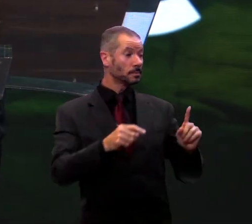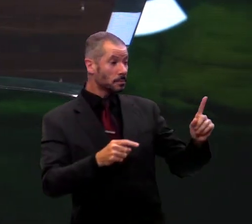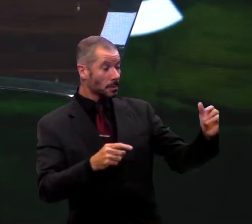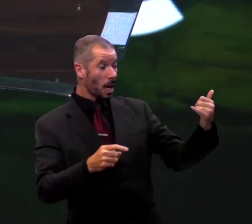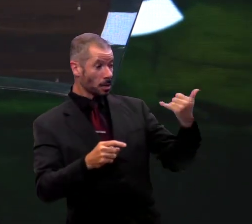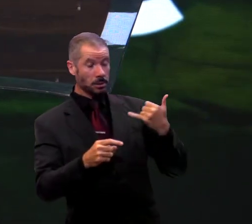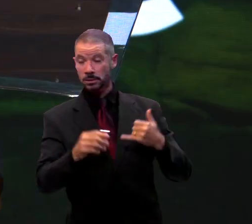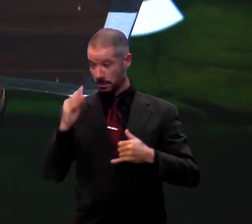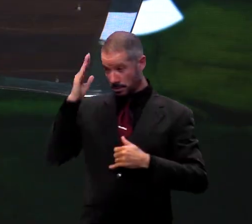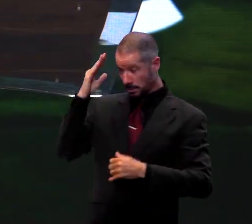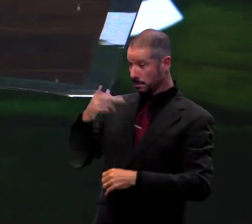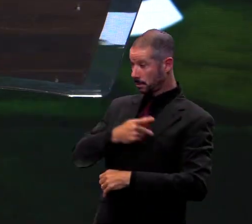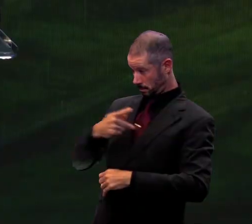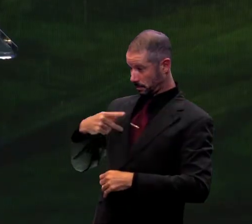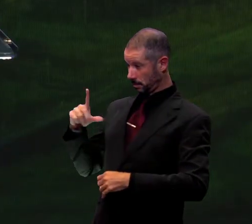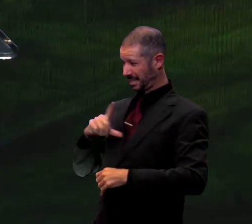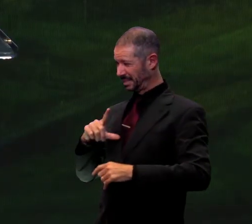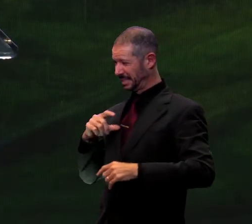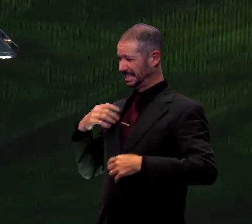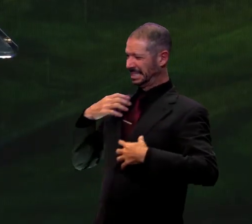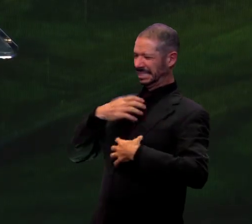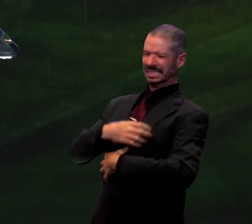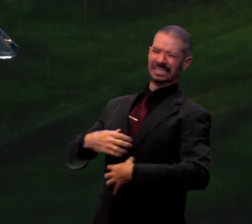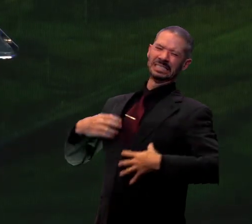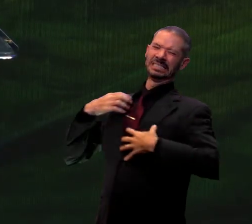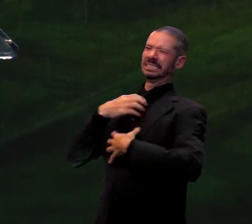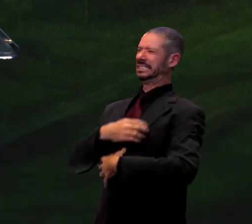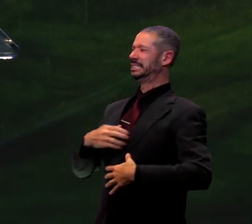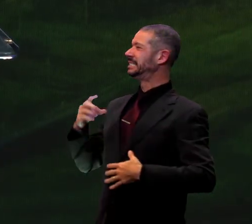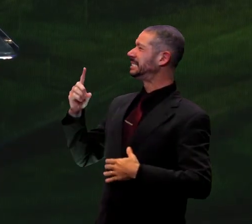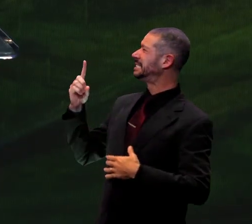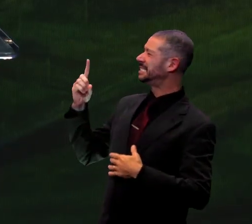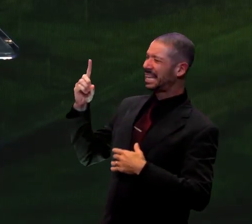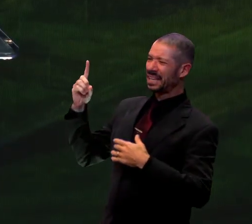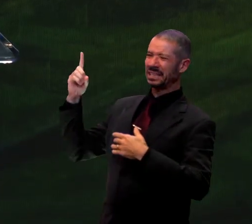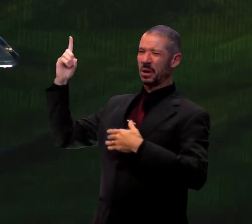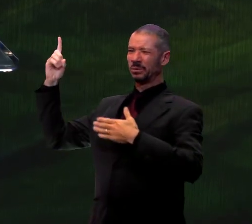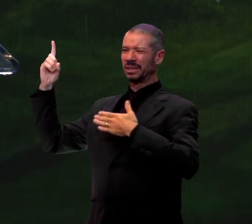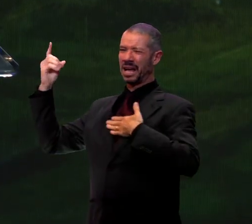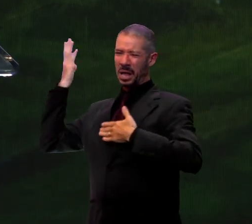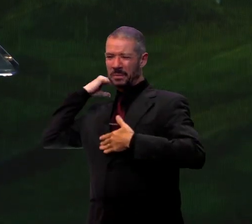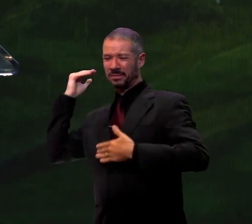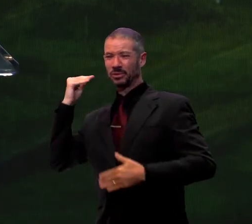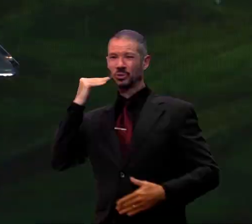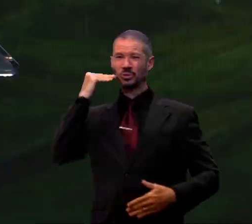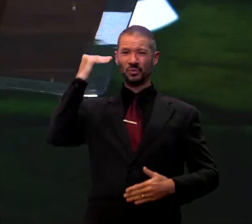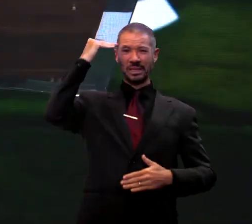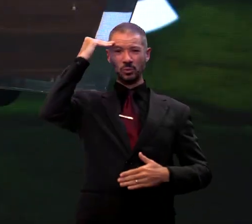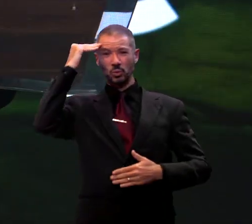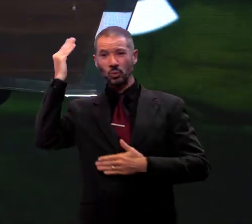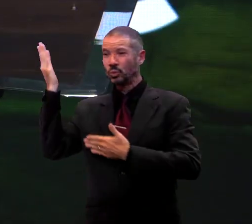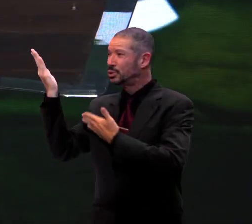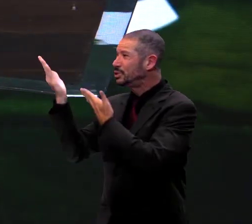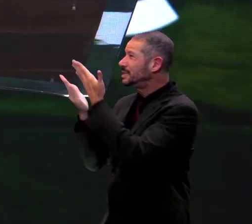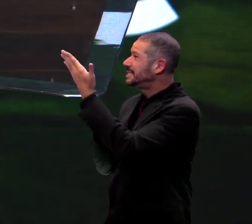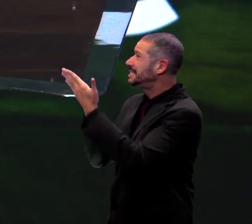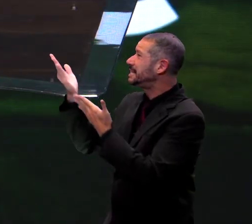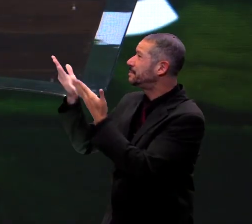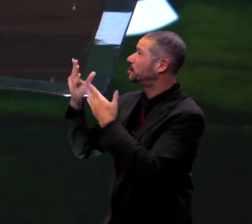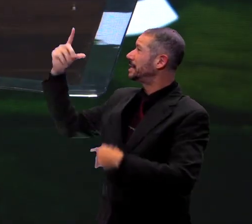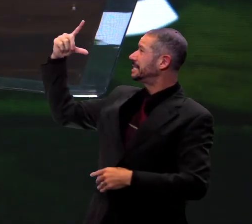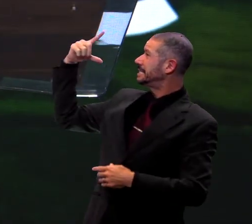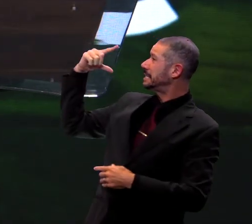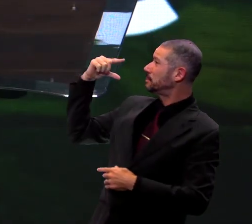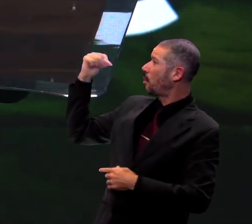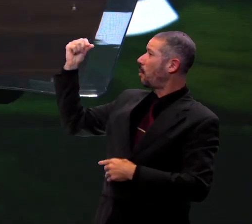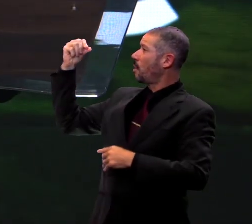disse, sabe pastor, eu tenho uma frustração, Deus lá na minha juventude me chamou para servi-lo, para